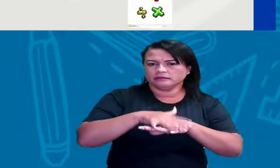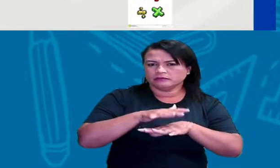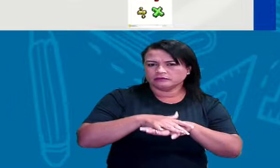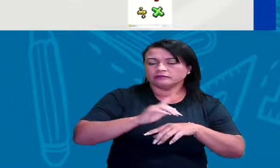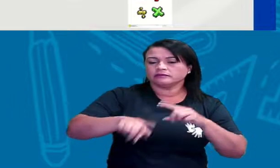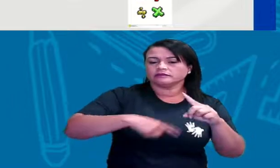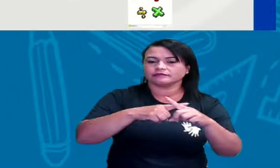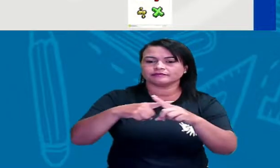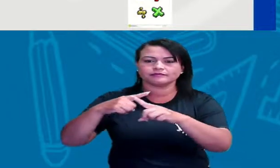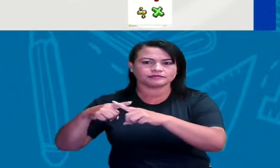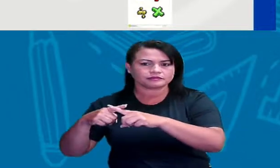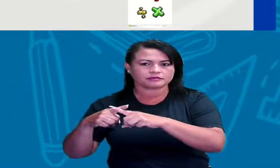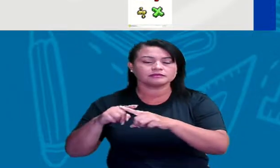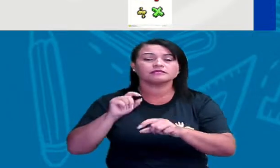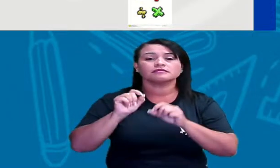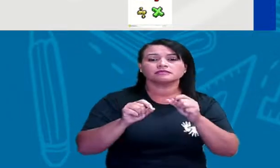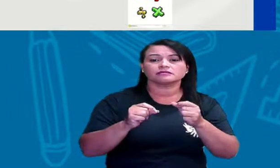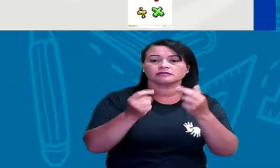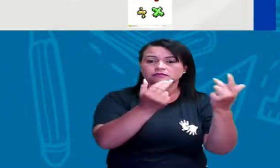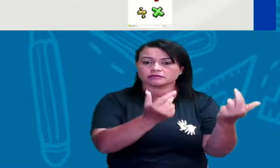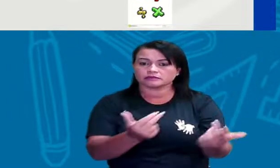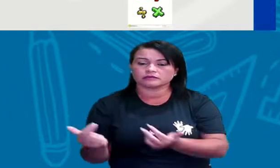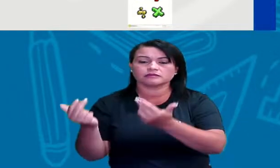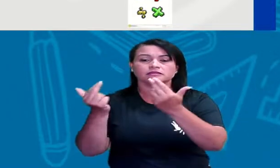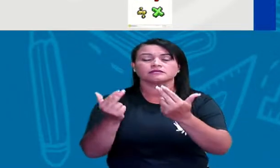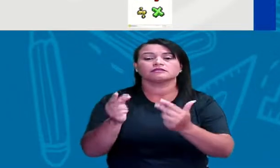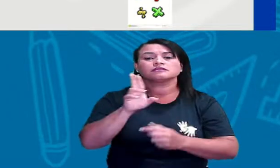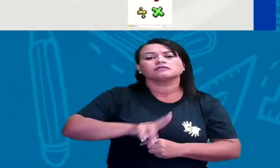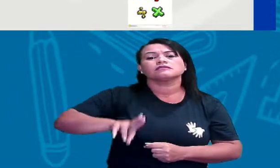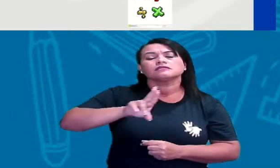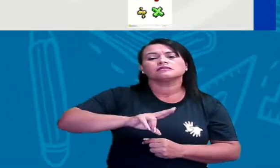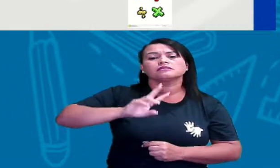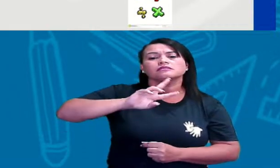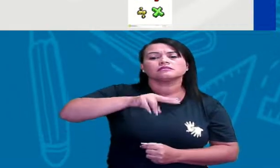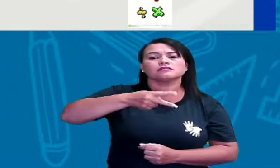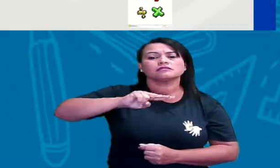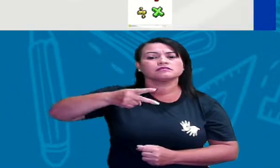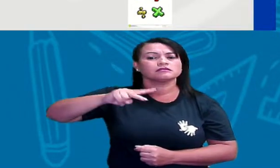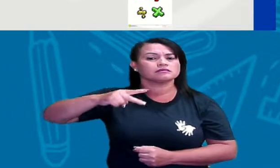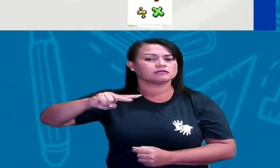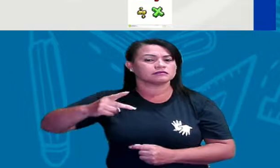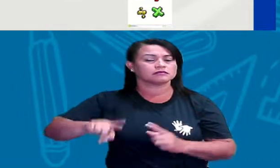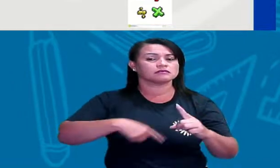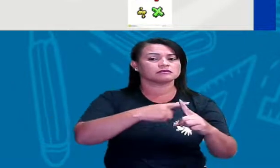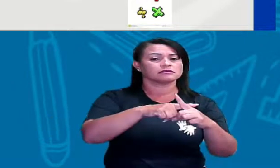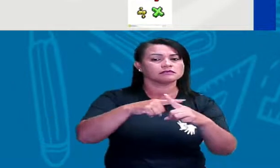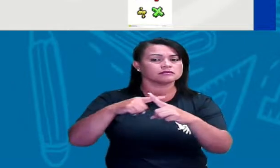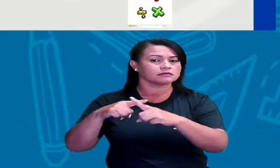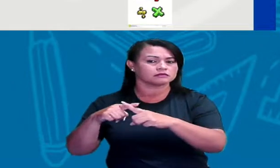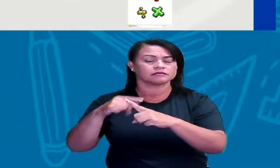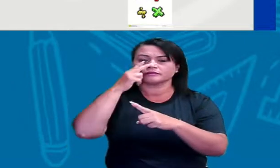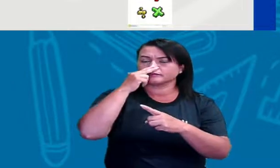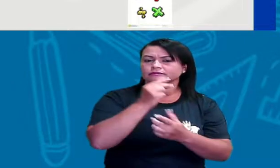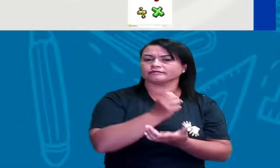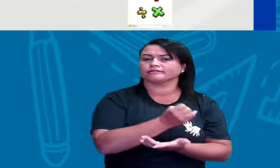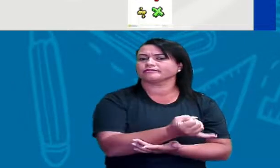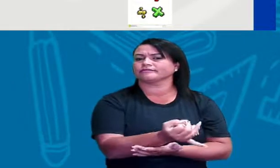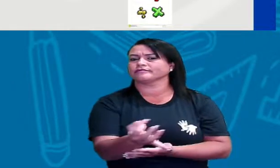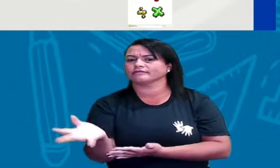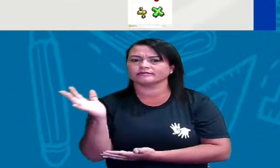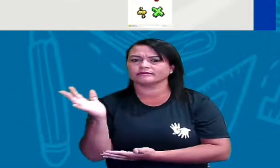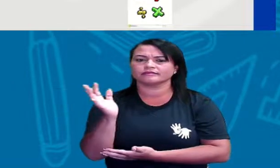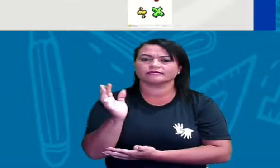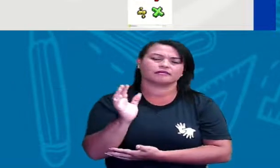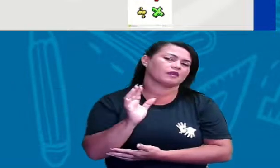fatores iguais. Ou seja, usamos a potenciação quando o número é multiplicado por ele várias vezes, tá